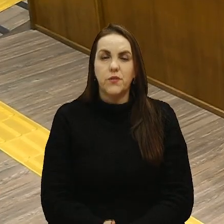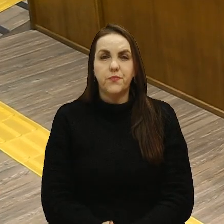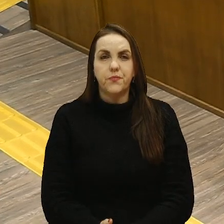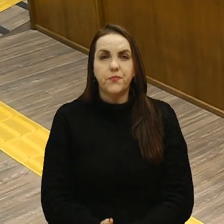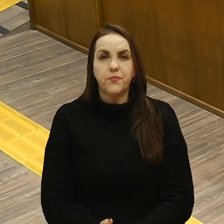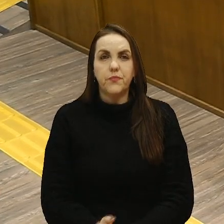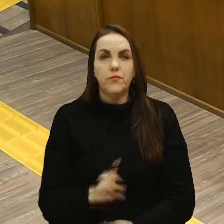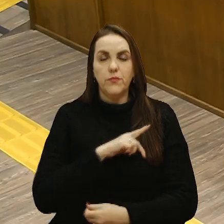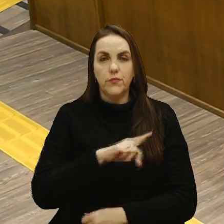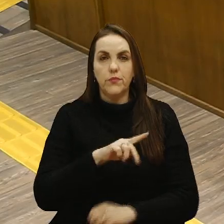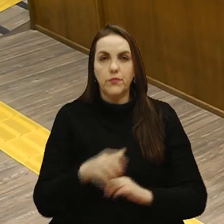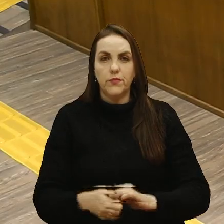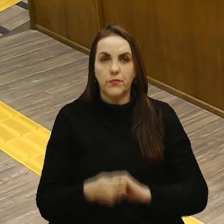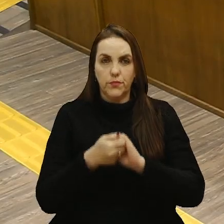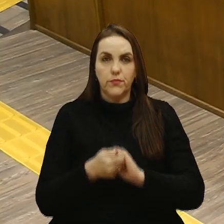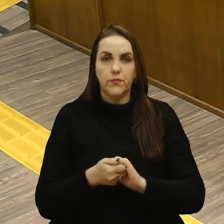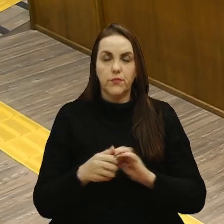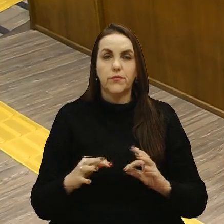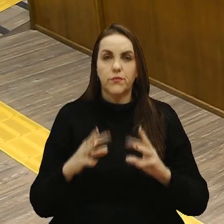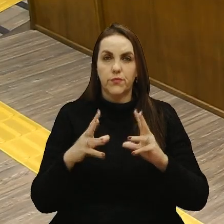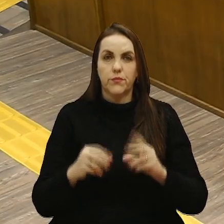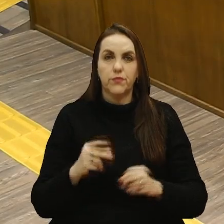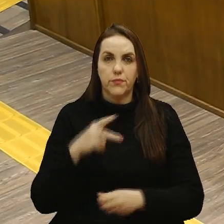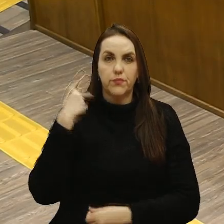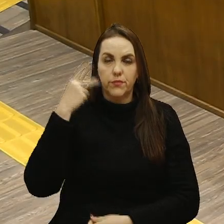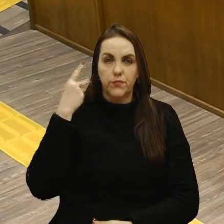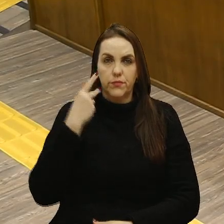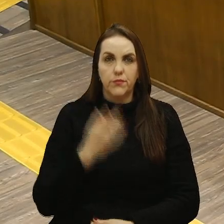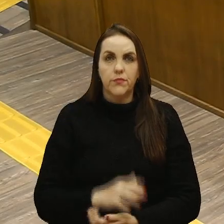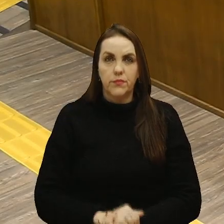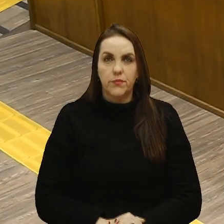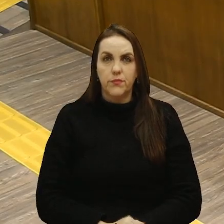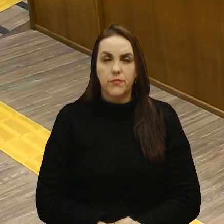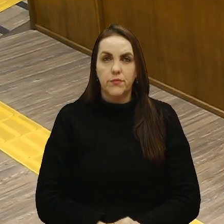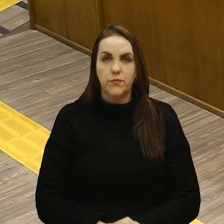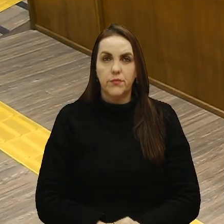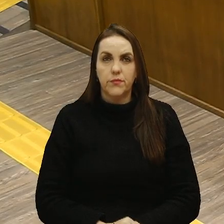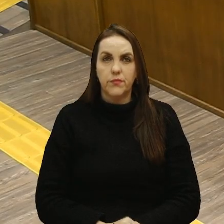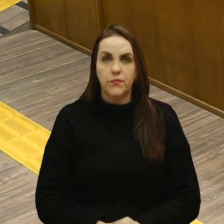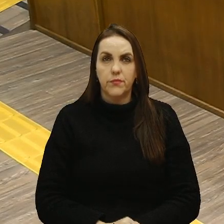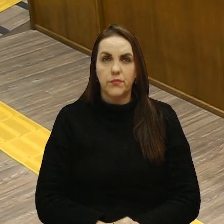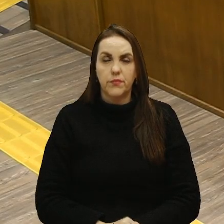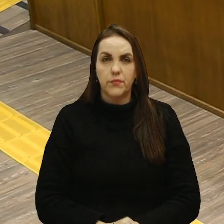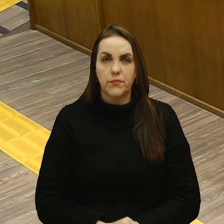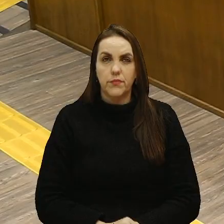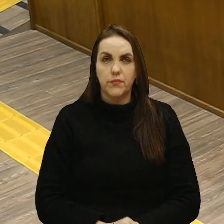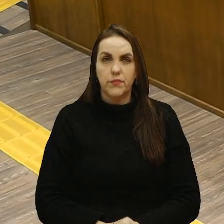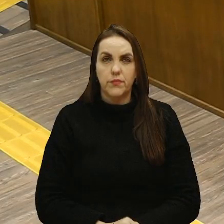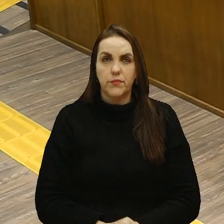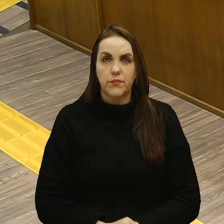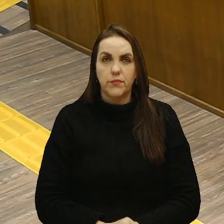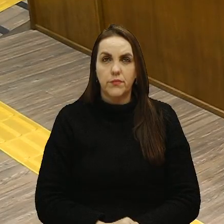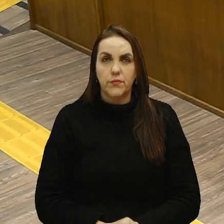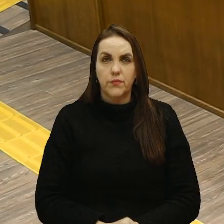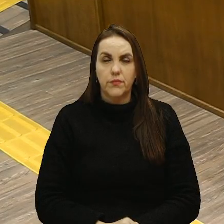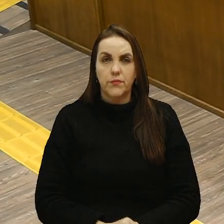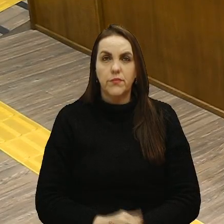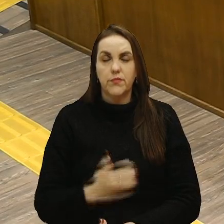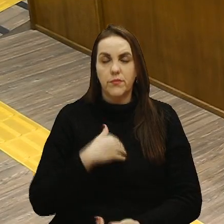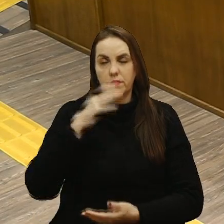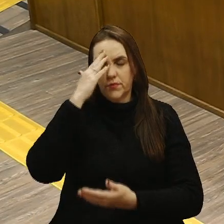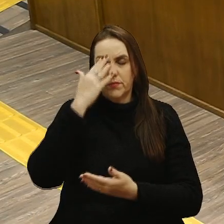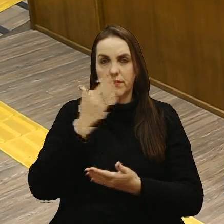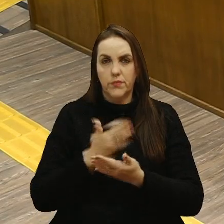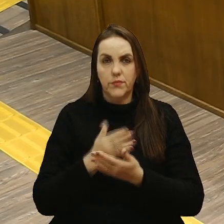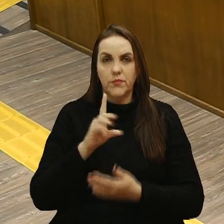Presidente, meus cumprimentos ao senhor, aos demais vereadores. Bom, aqui nós temos uma divergência quanto à concepção de Estado, né? E eu acho que a